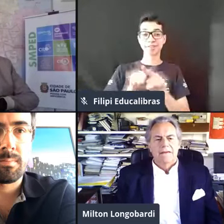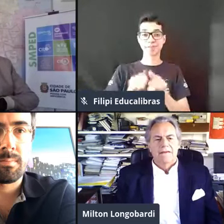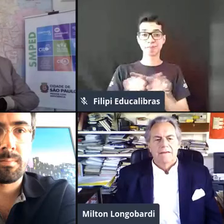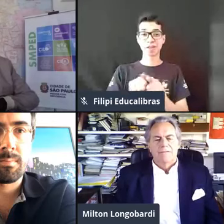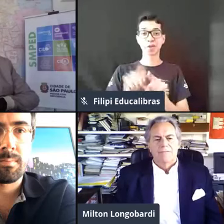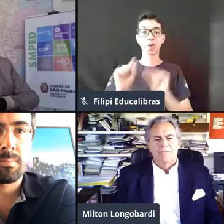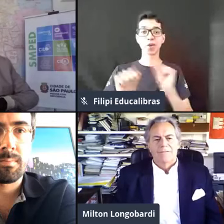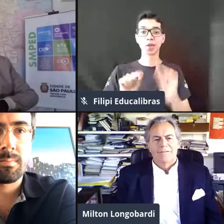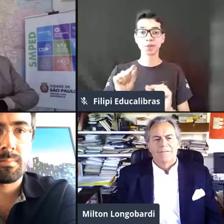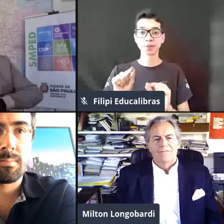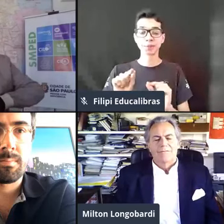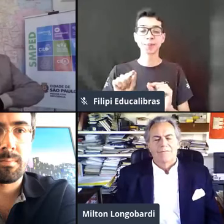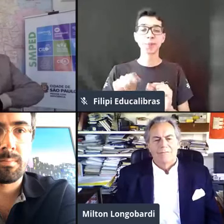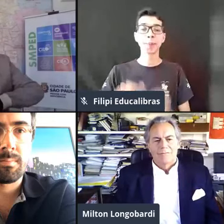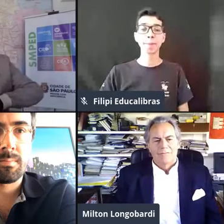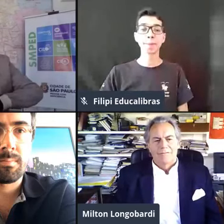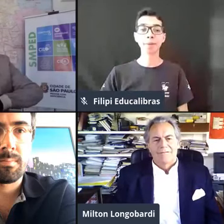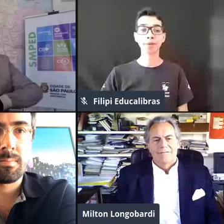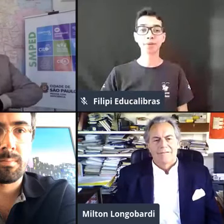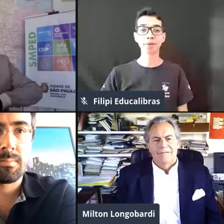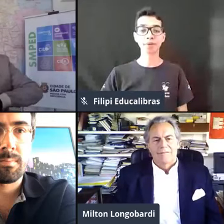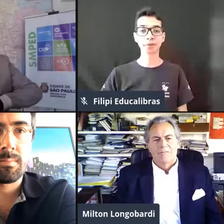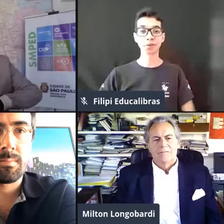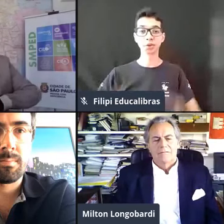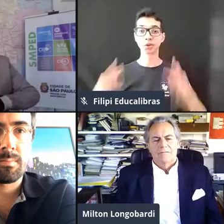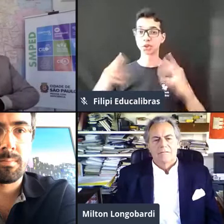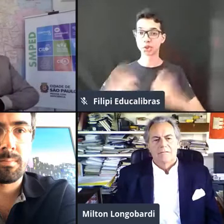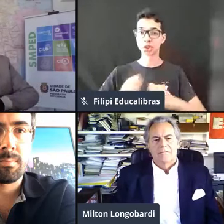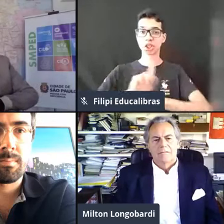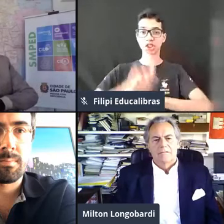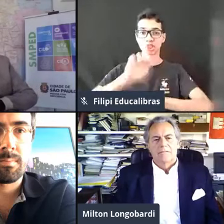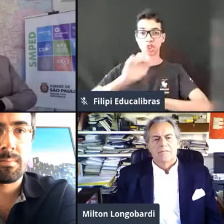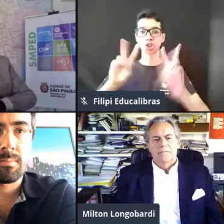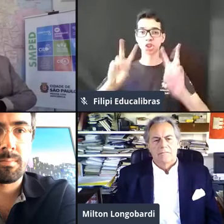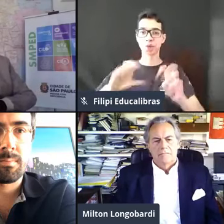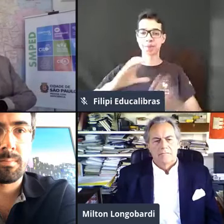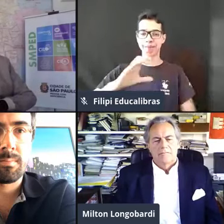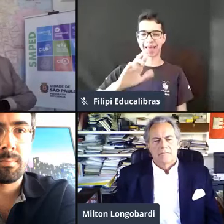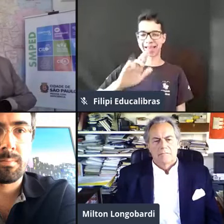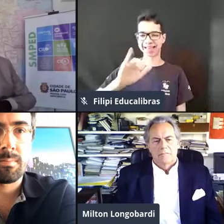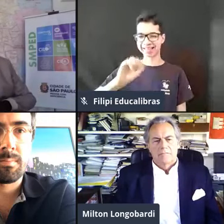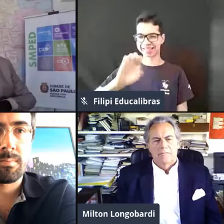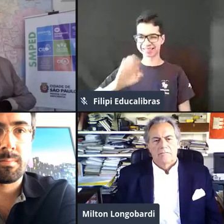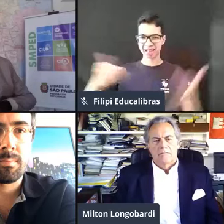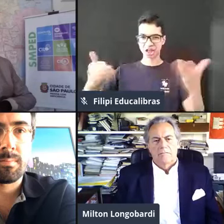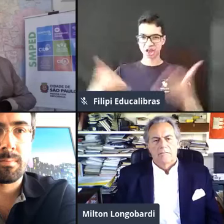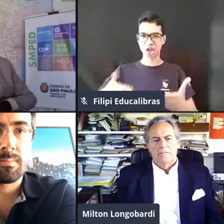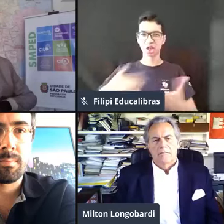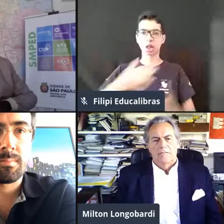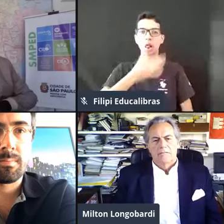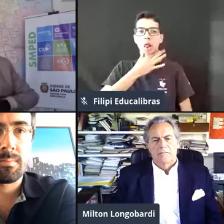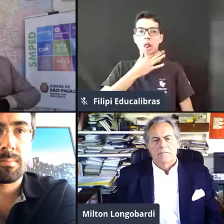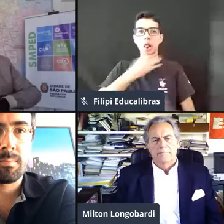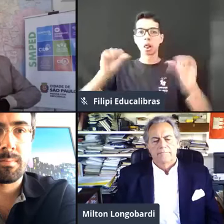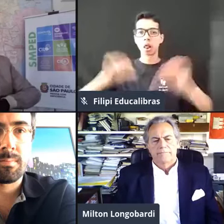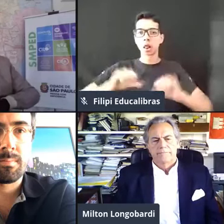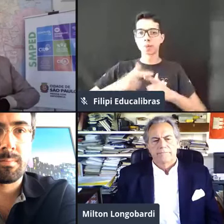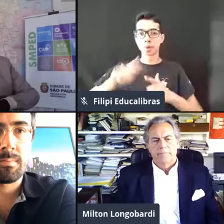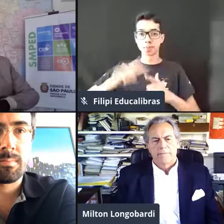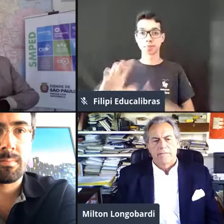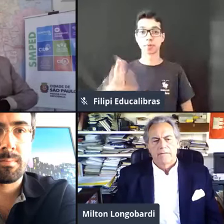A gente está lançando, tem toda a gestão dessa crise. Então, além do que a secretaria